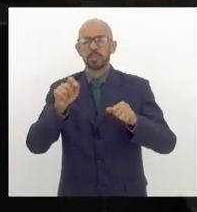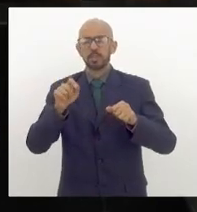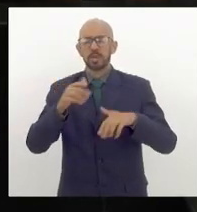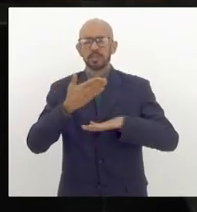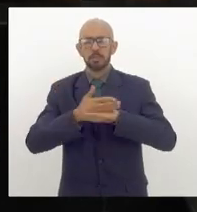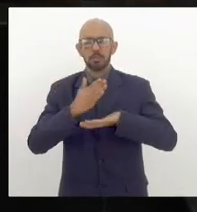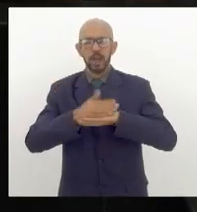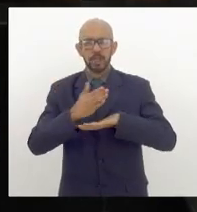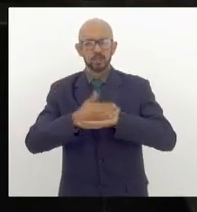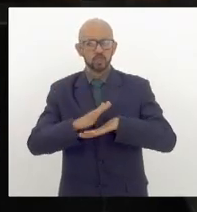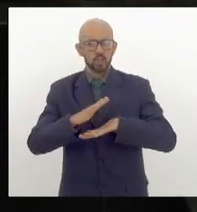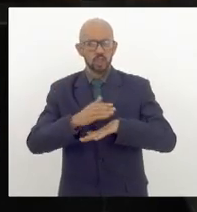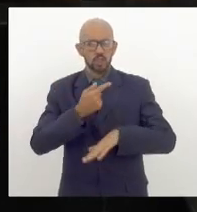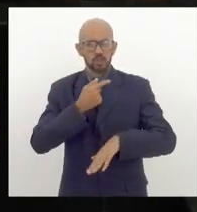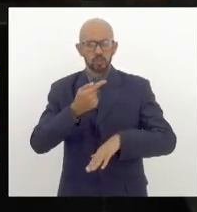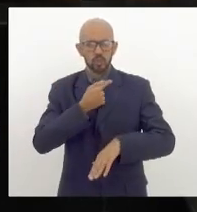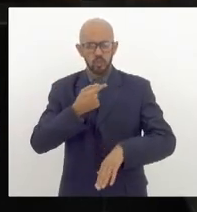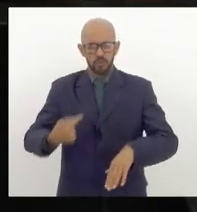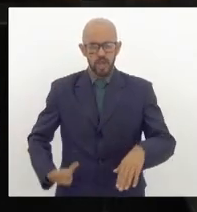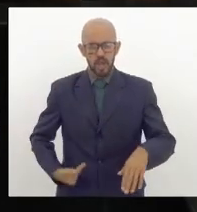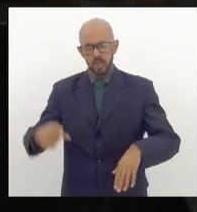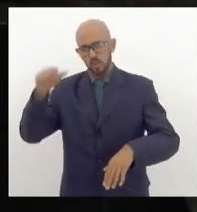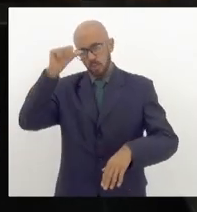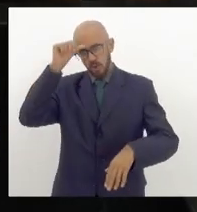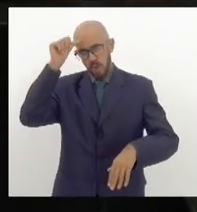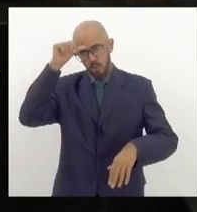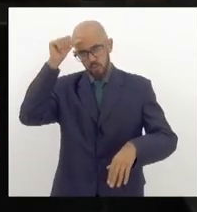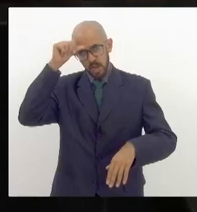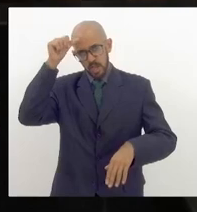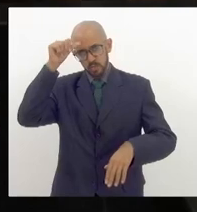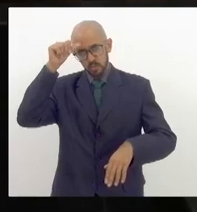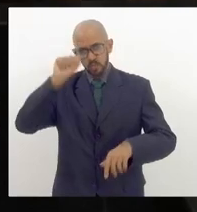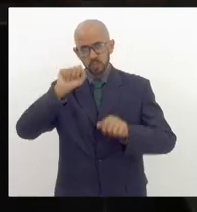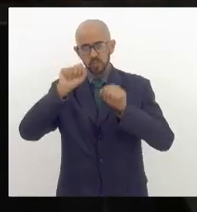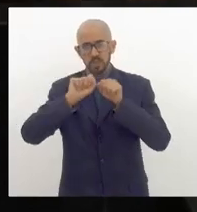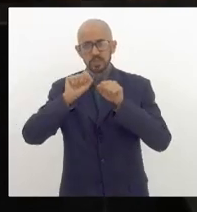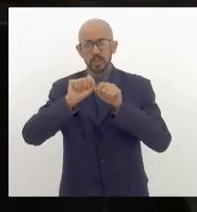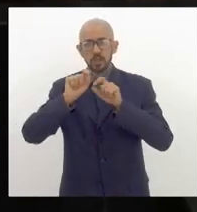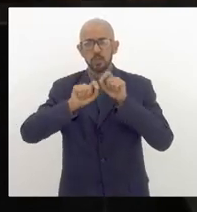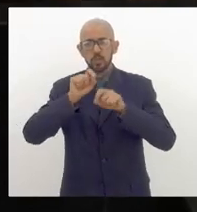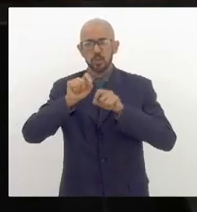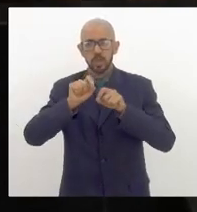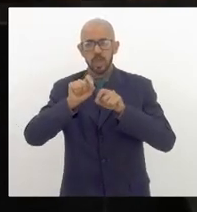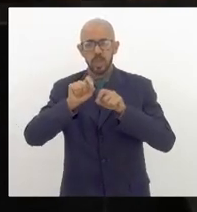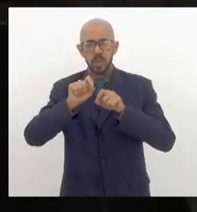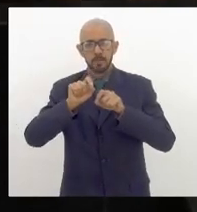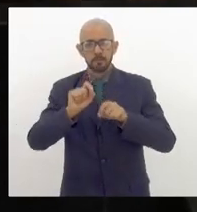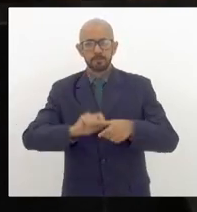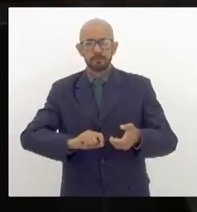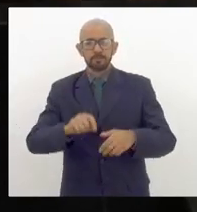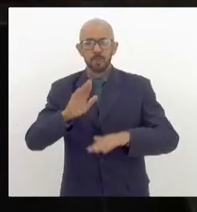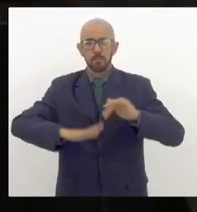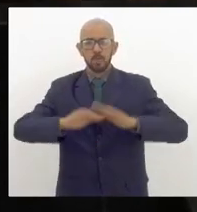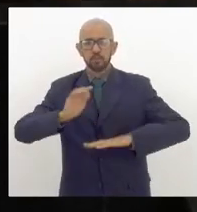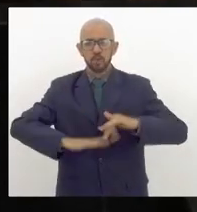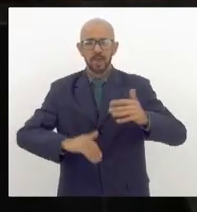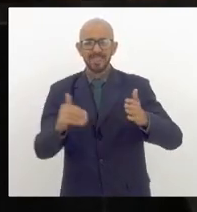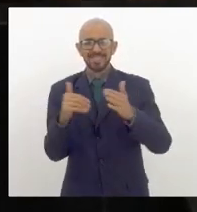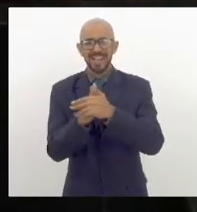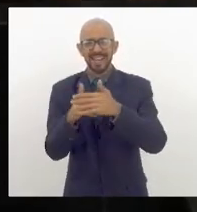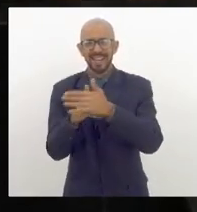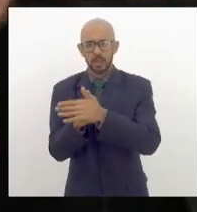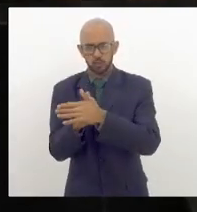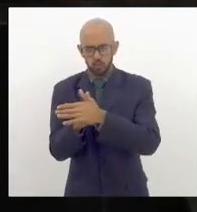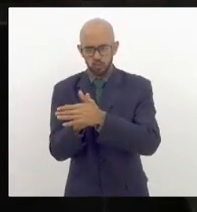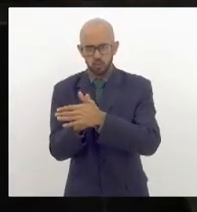a essa prática do governo do Cláudio Castro de ter carros secretos no estado do Rio de Janeiro aliás